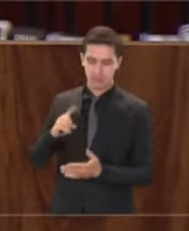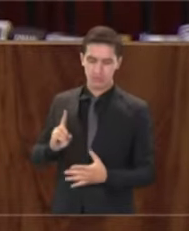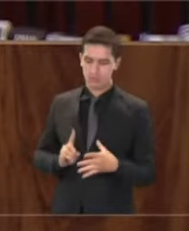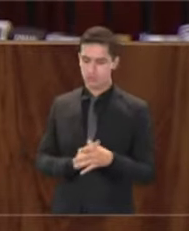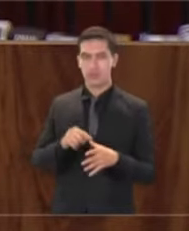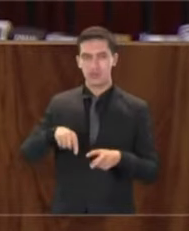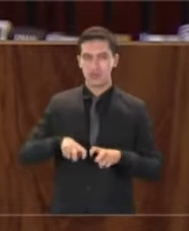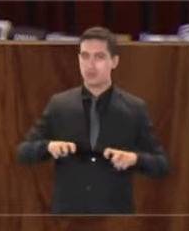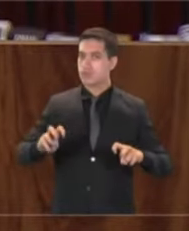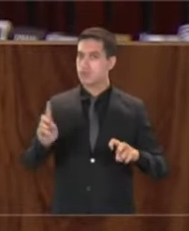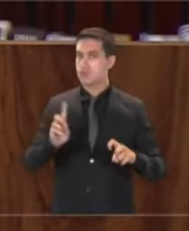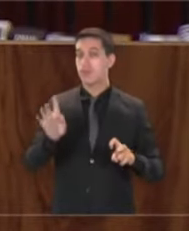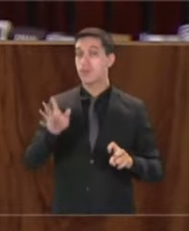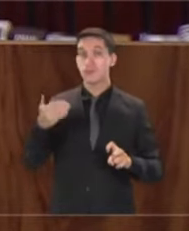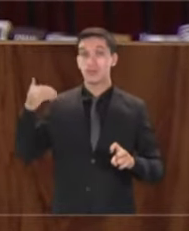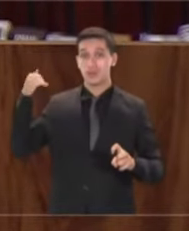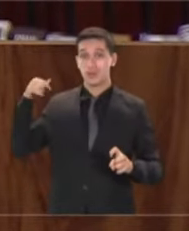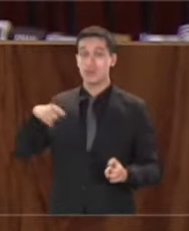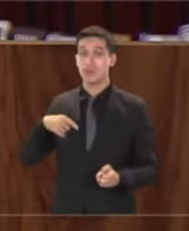honrado colegiado,